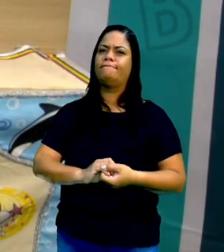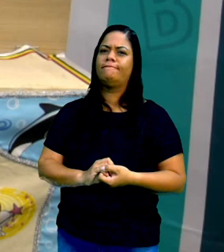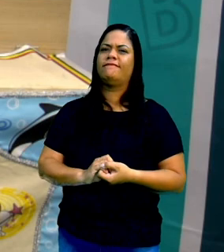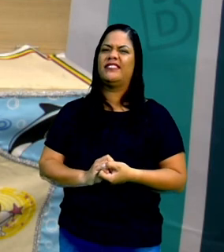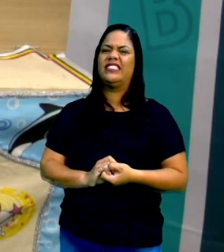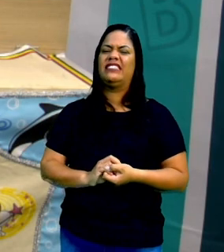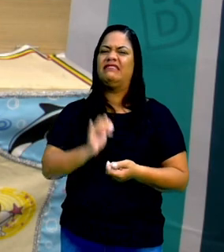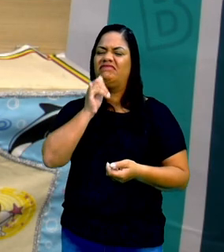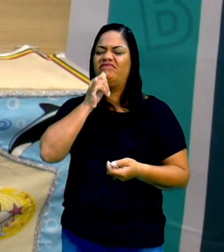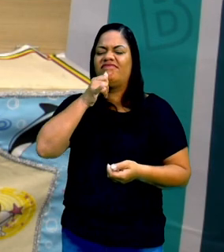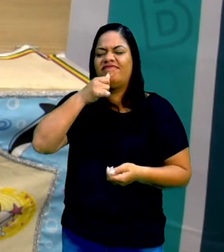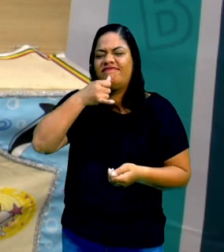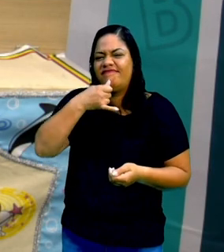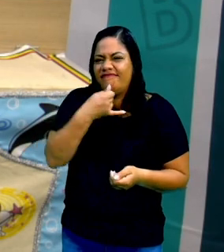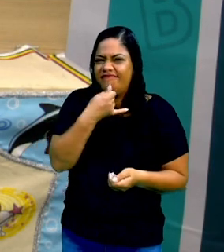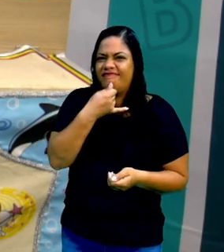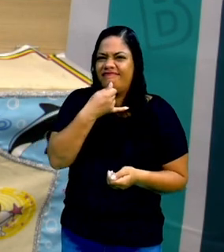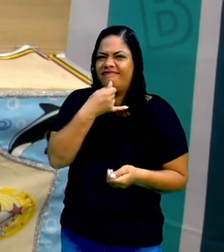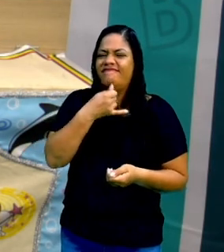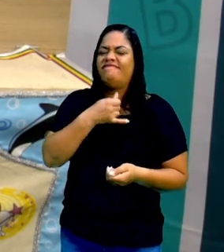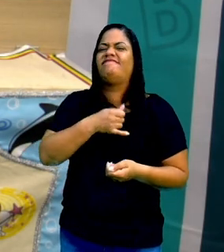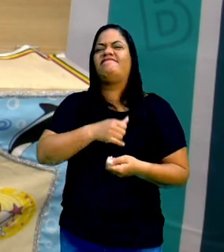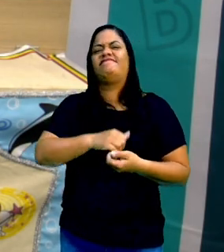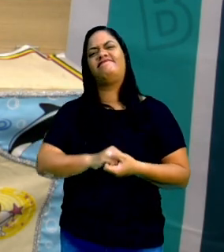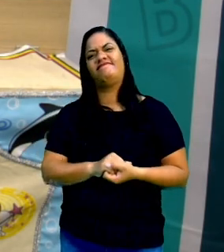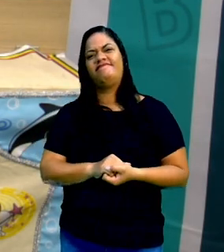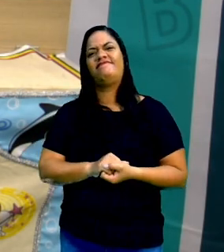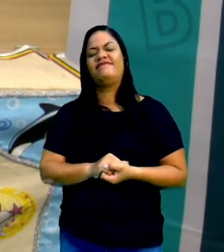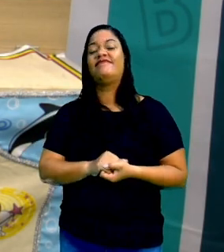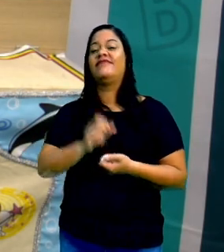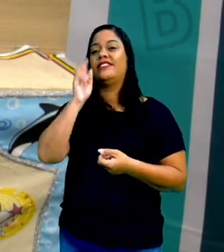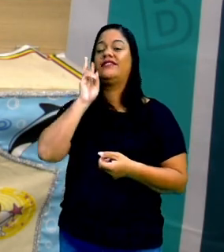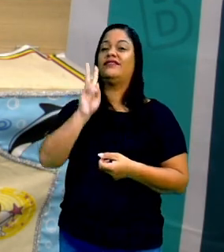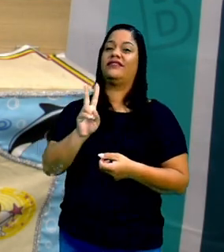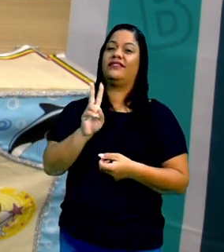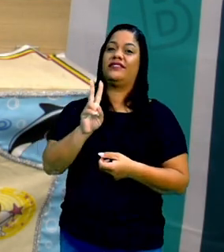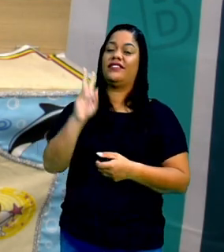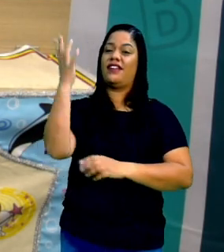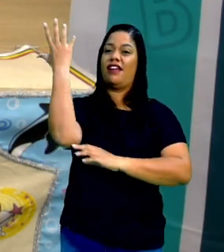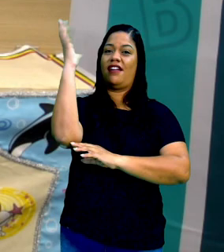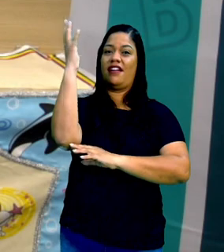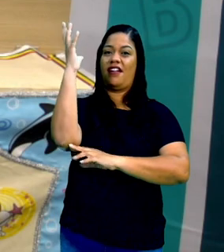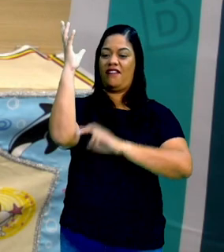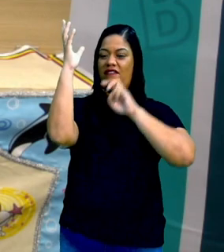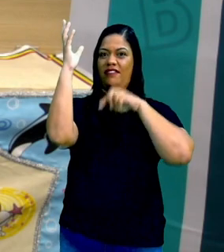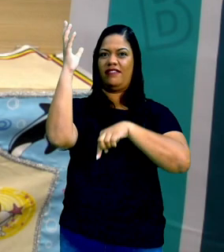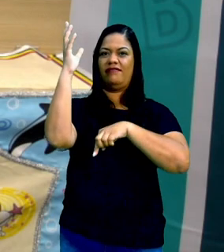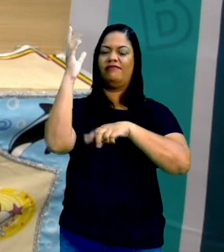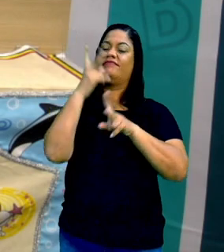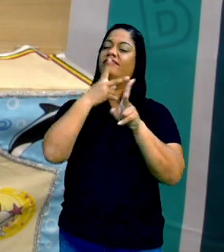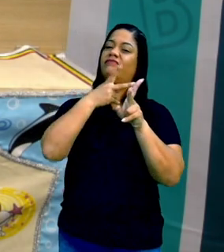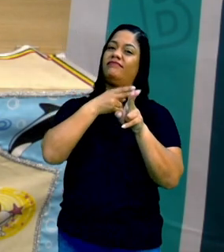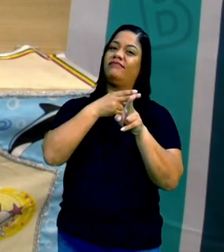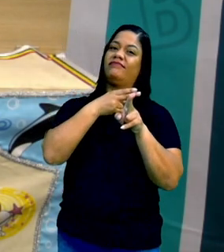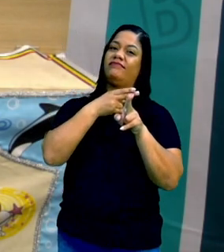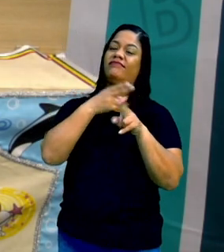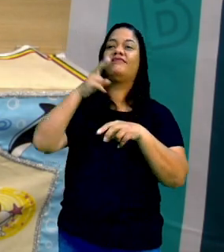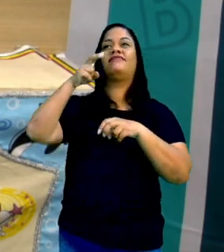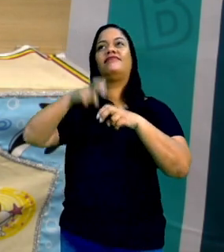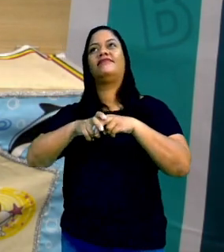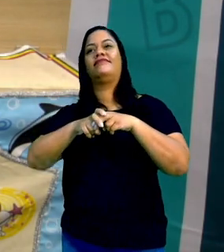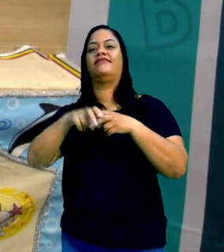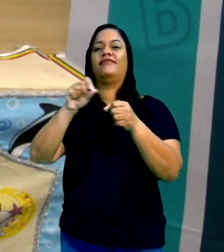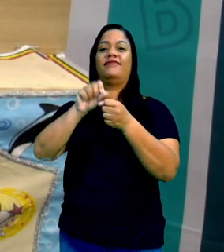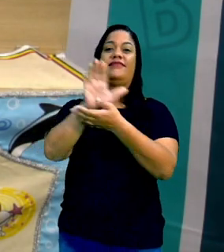tão entediado. Entediado? Foi. Ele ficava lá, deitado na árvore, embaixo da árvore. Ficava lá e não